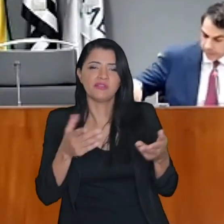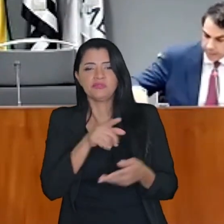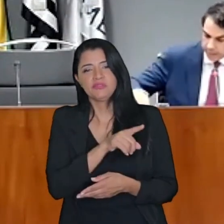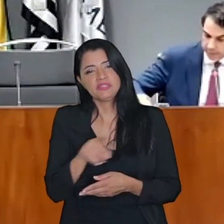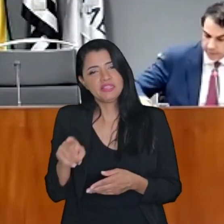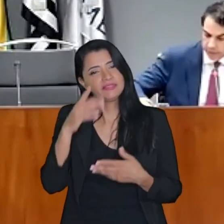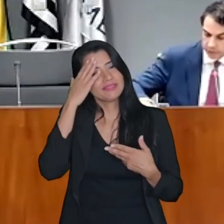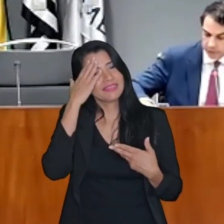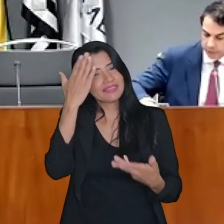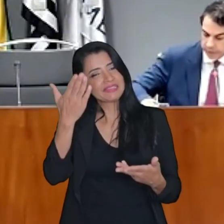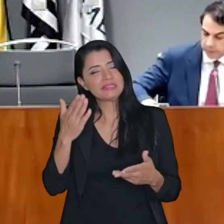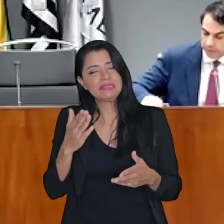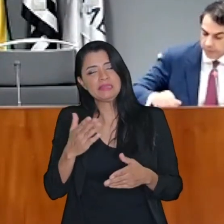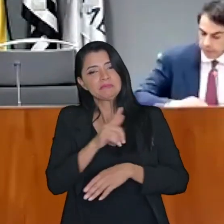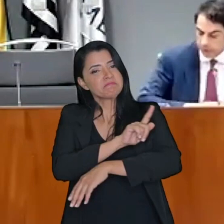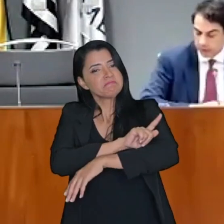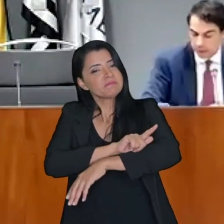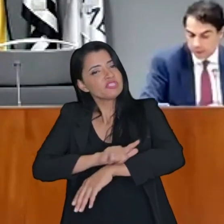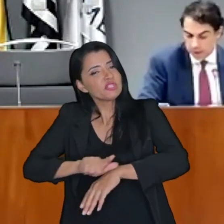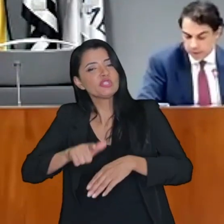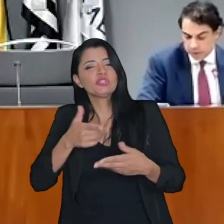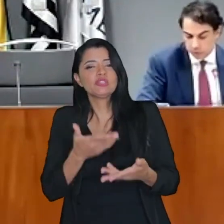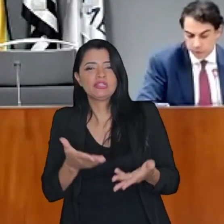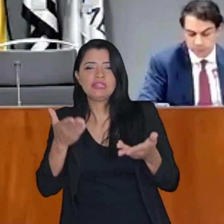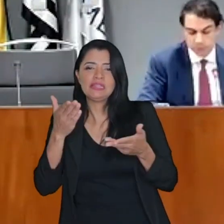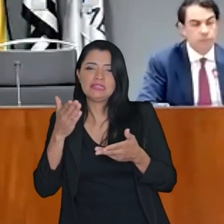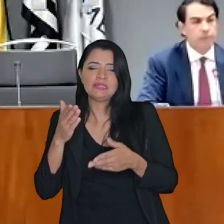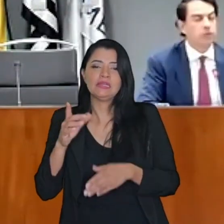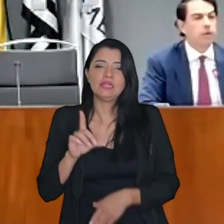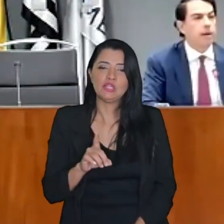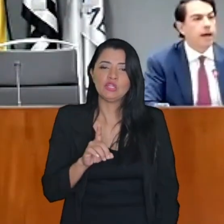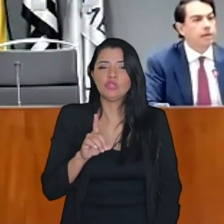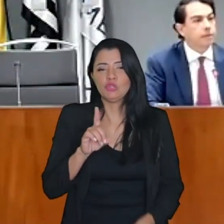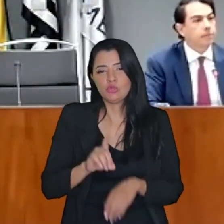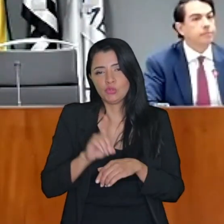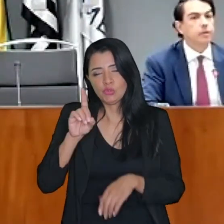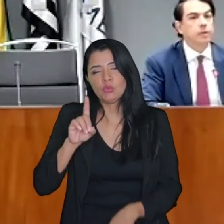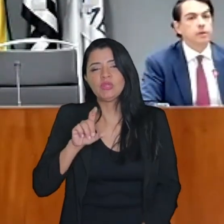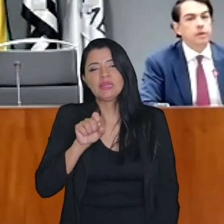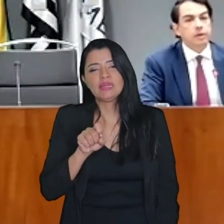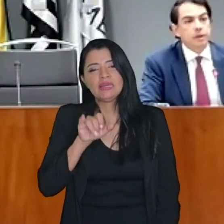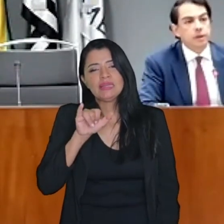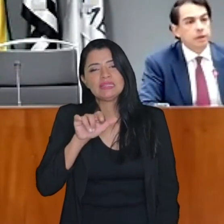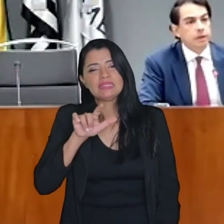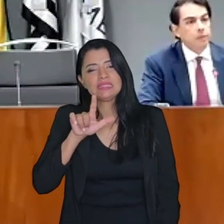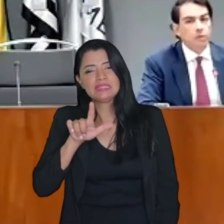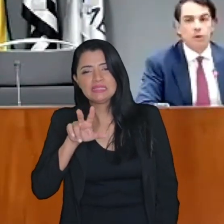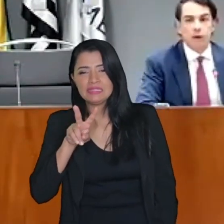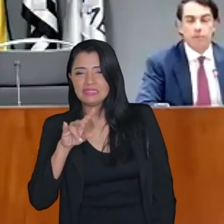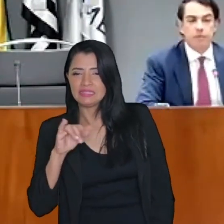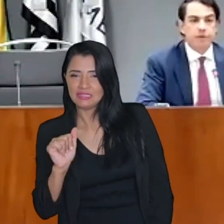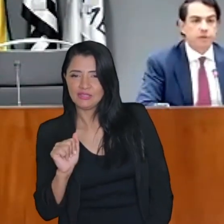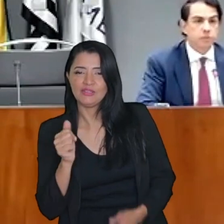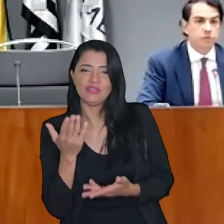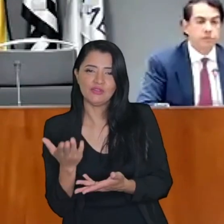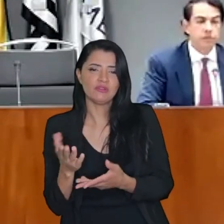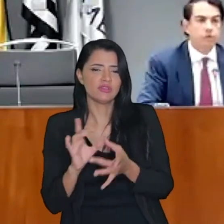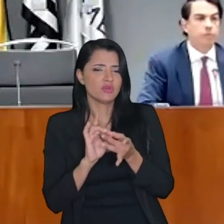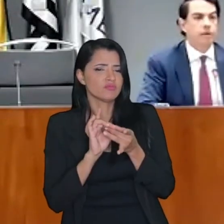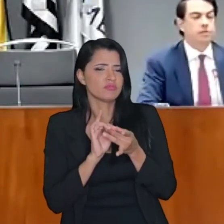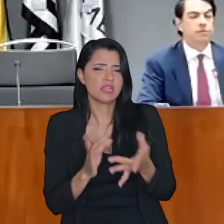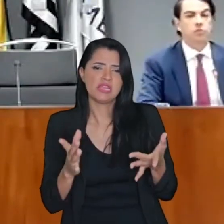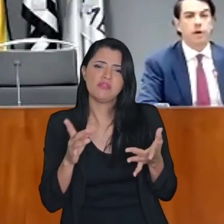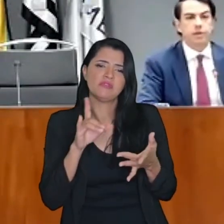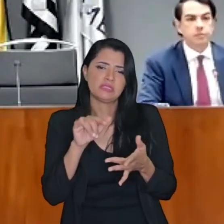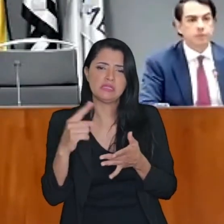senhoras, agradecer a gentileza da doutora Silvia Mello da Mata, e me colocar, obviamente, à